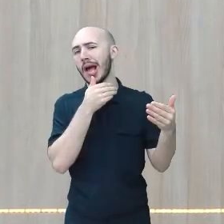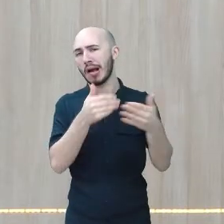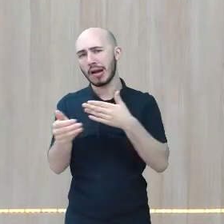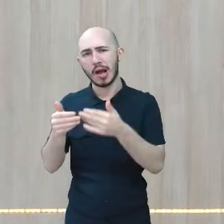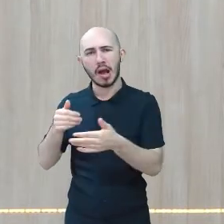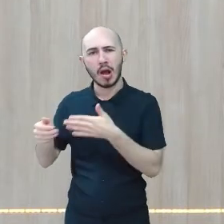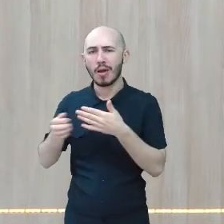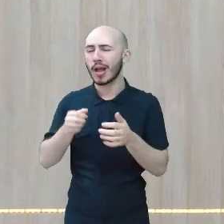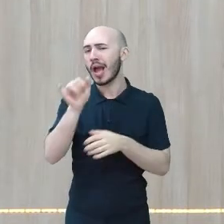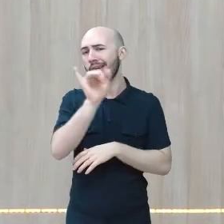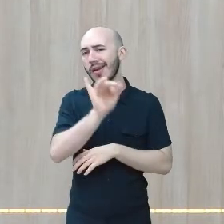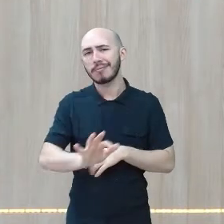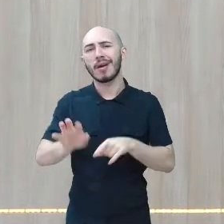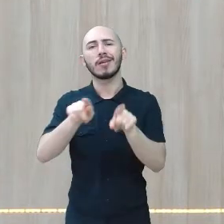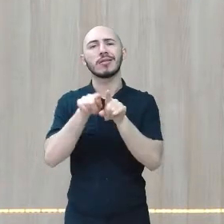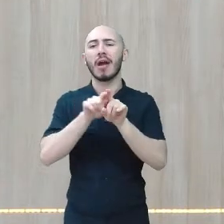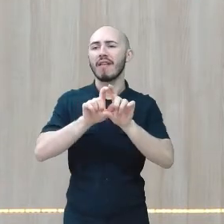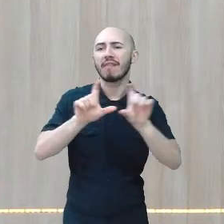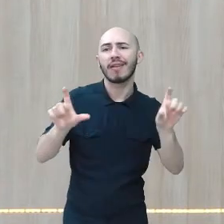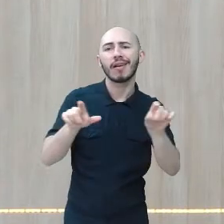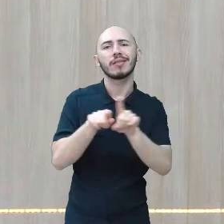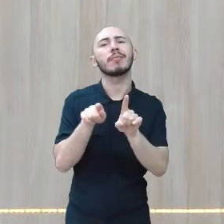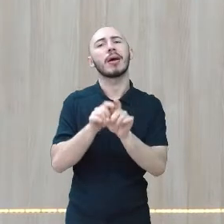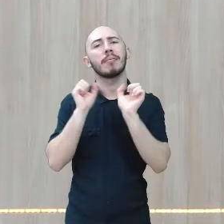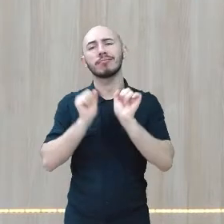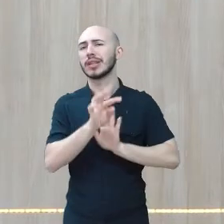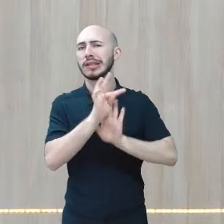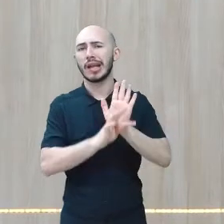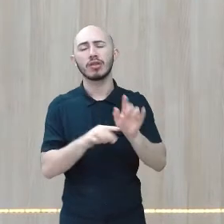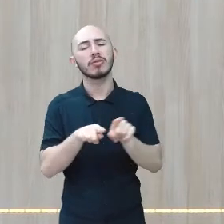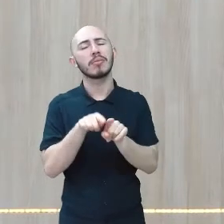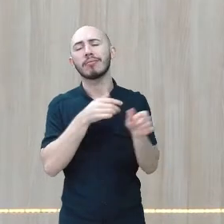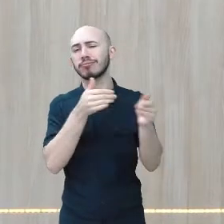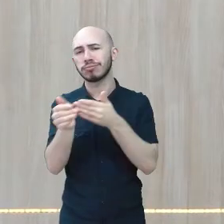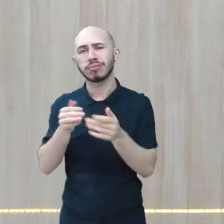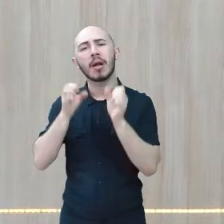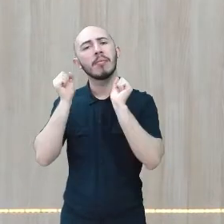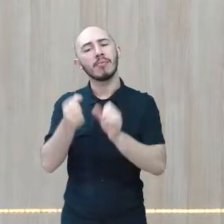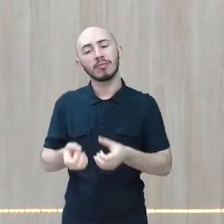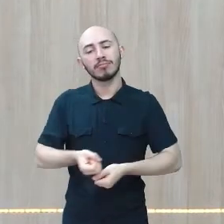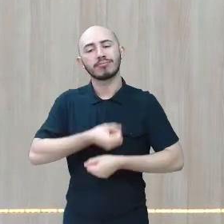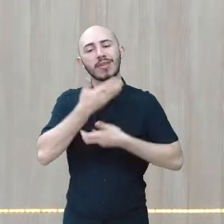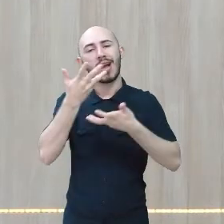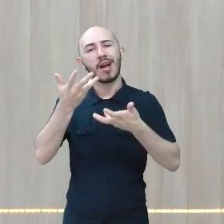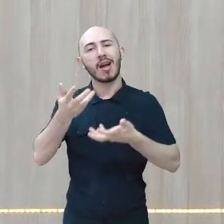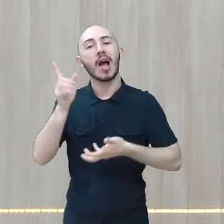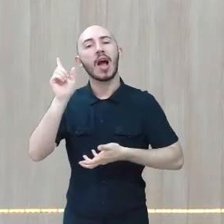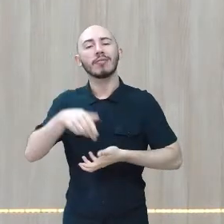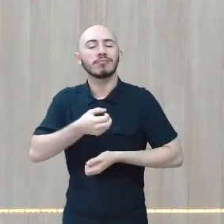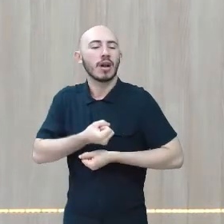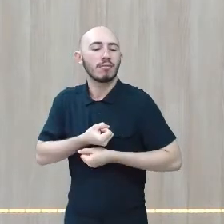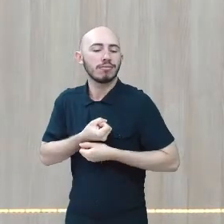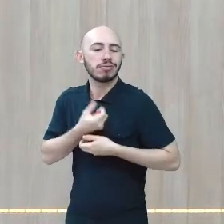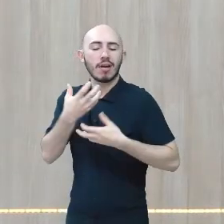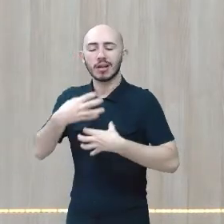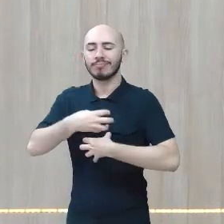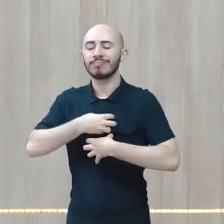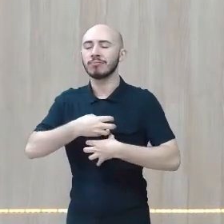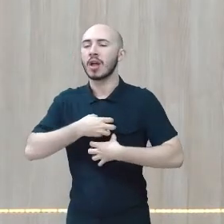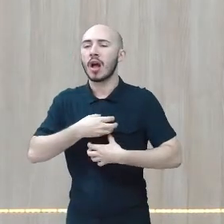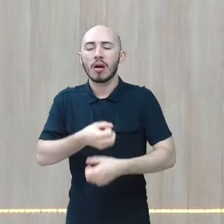qualquer imagem, de qualquer frase, de qualquer texto. Poesia é a expressão, é o